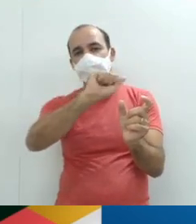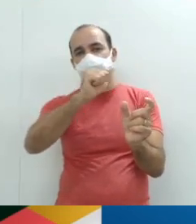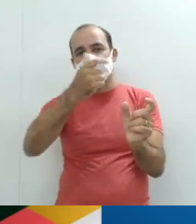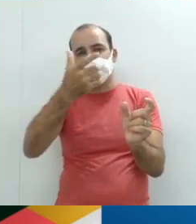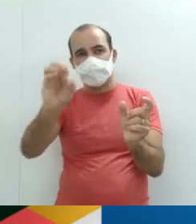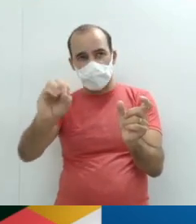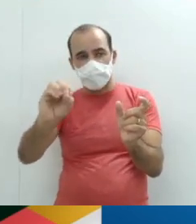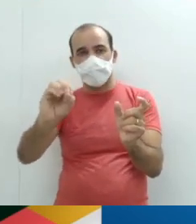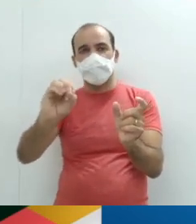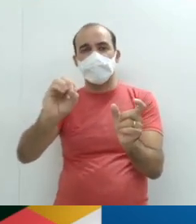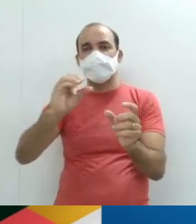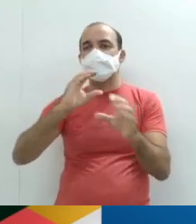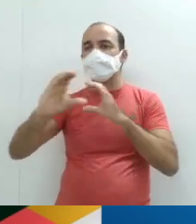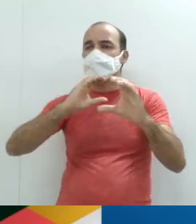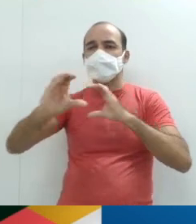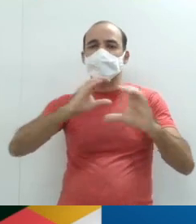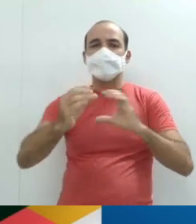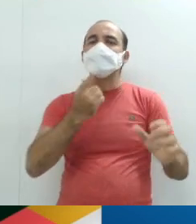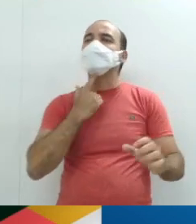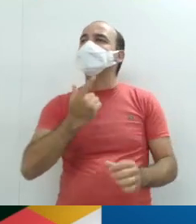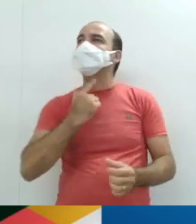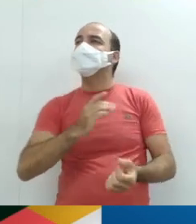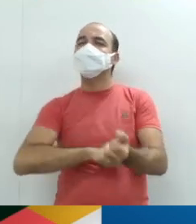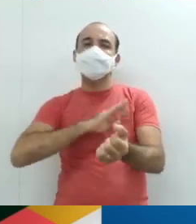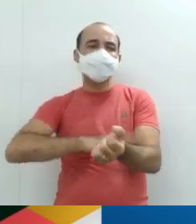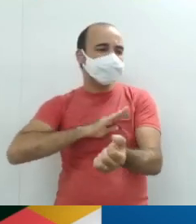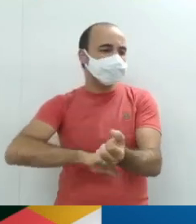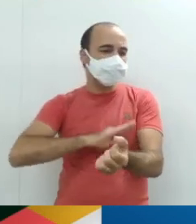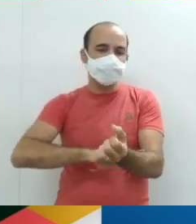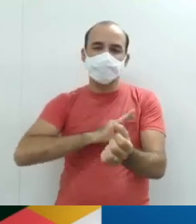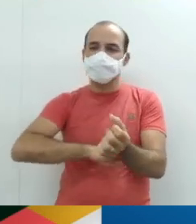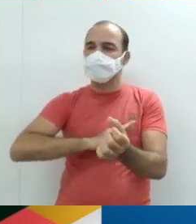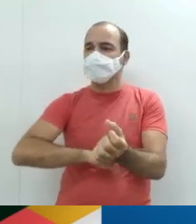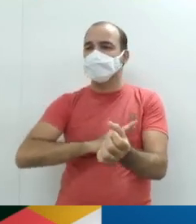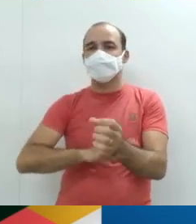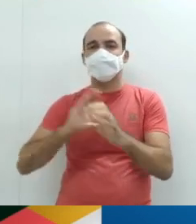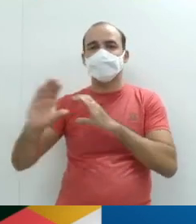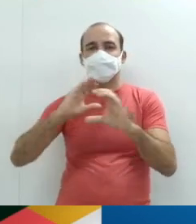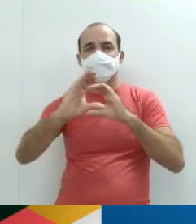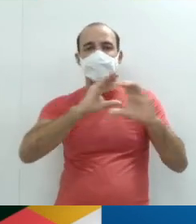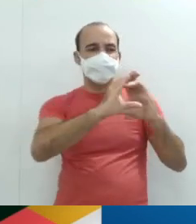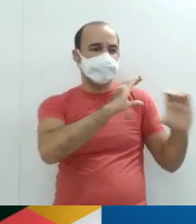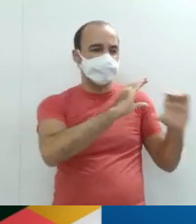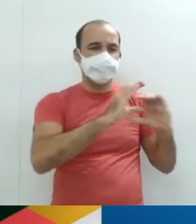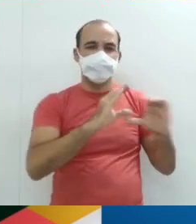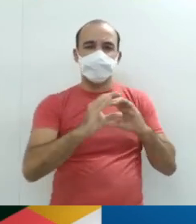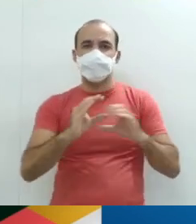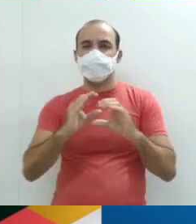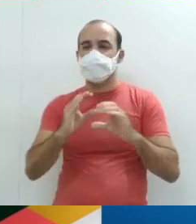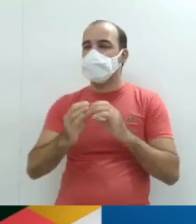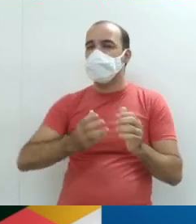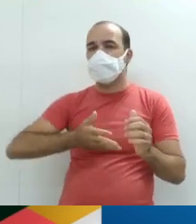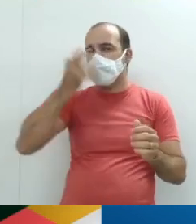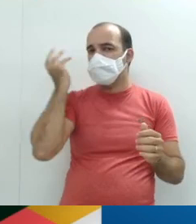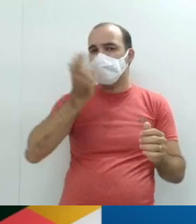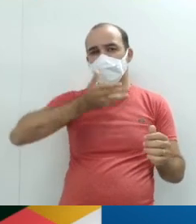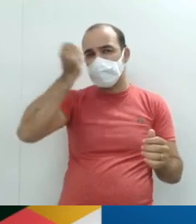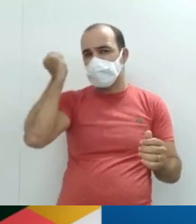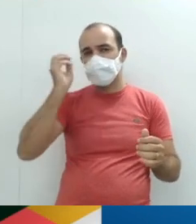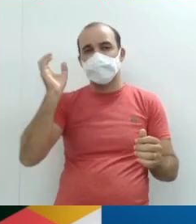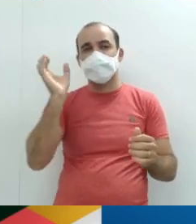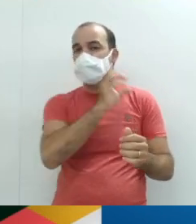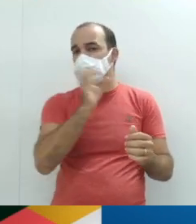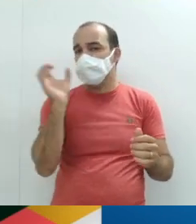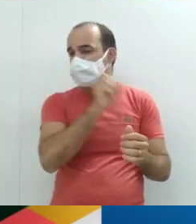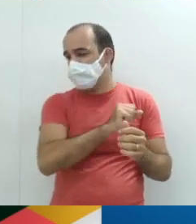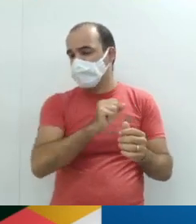de comunicação e conexão. Agora, o que seria essa compulsividade desse